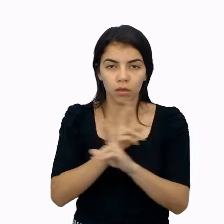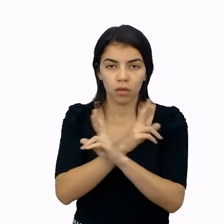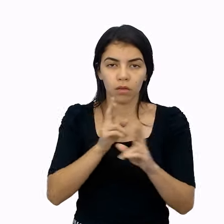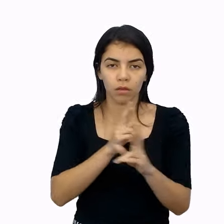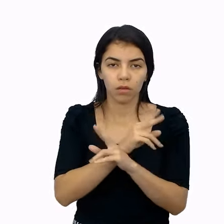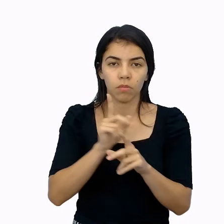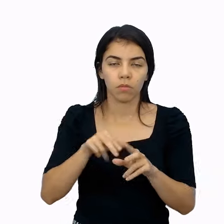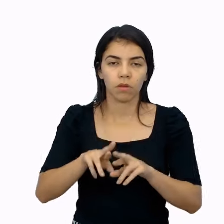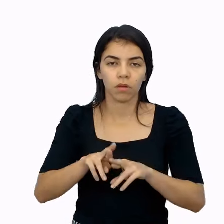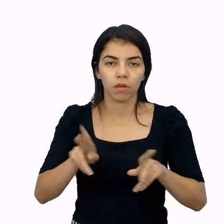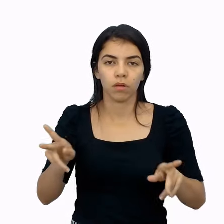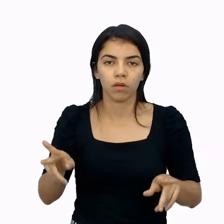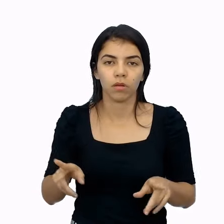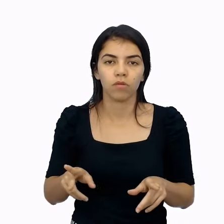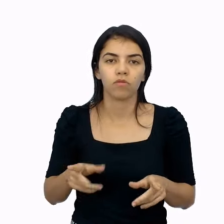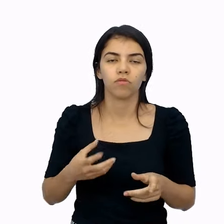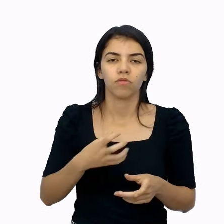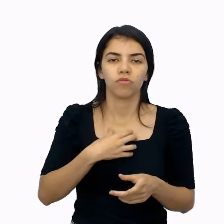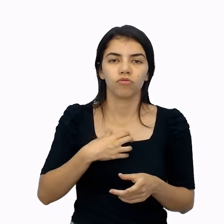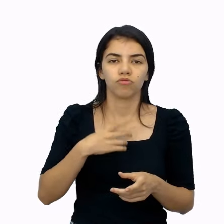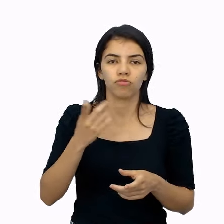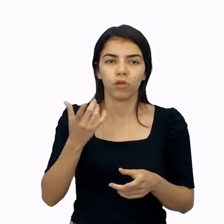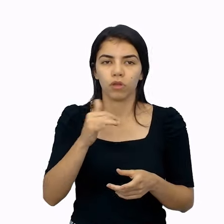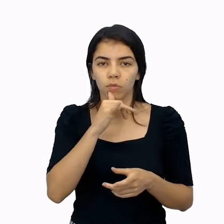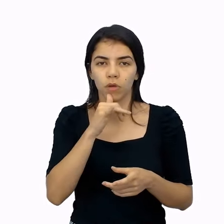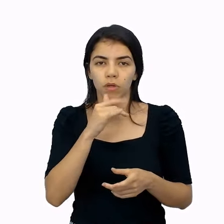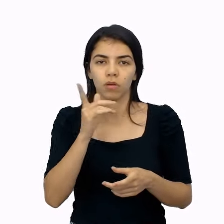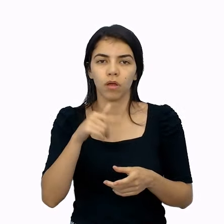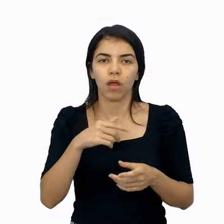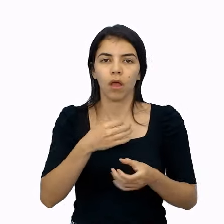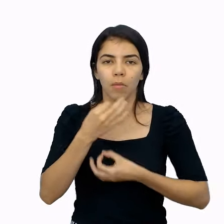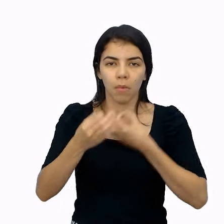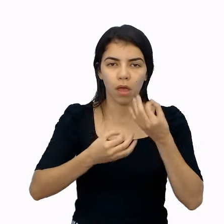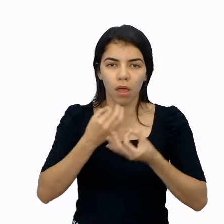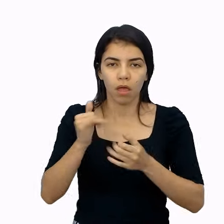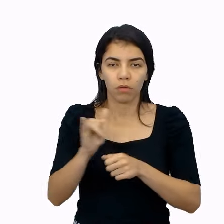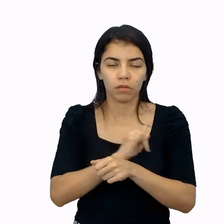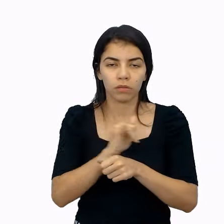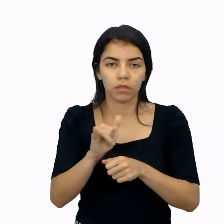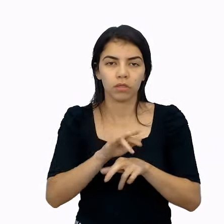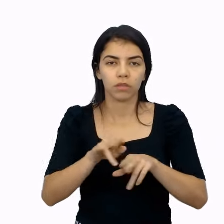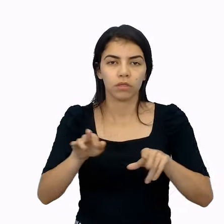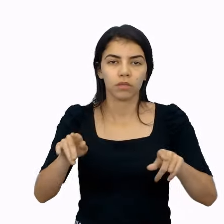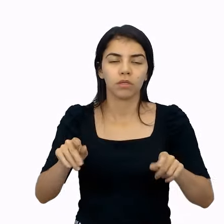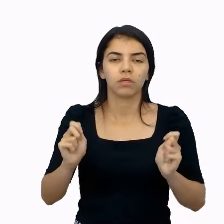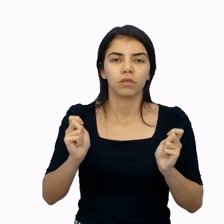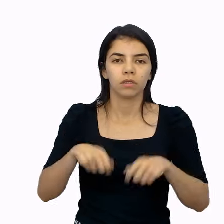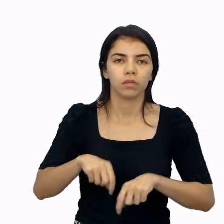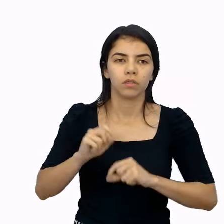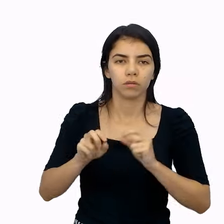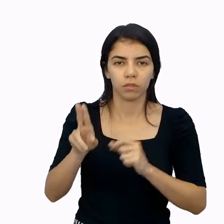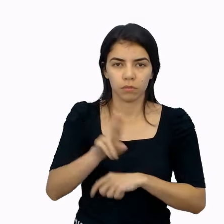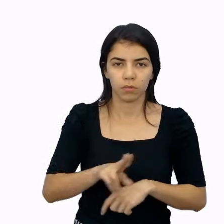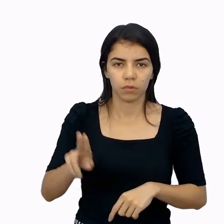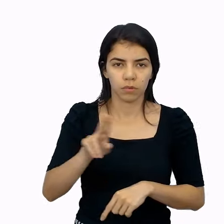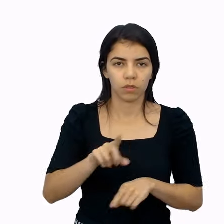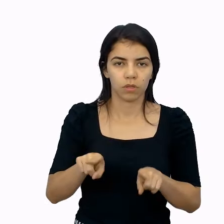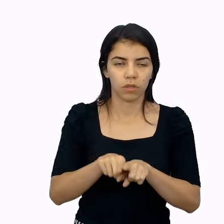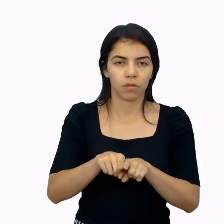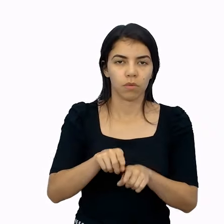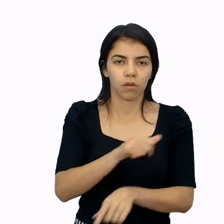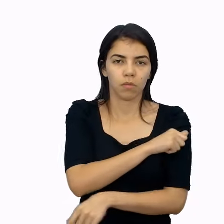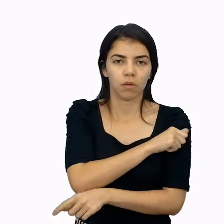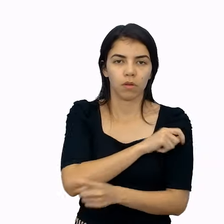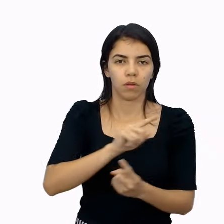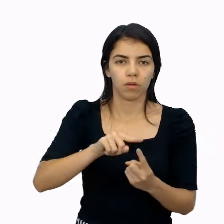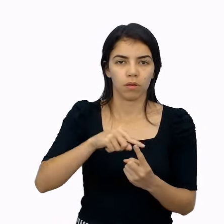a diferentes posicionamentos em jogo, dos tipos de argumentos e estratégias que pretendem utilizar para convencer os